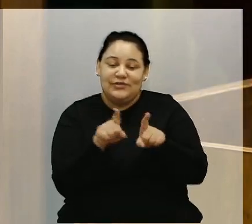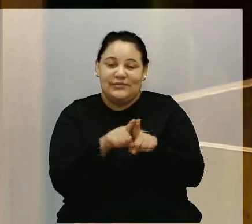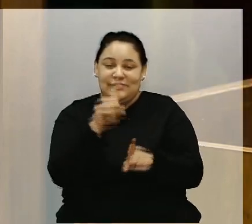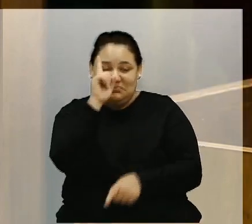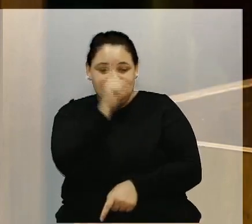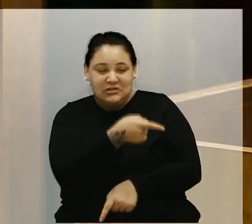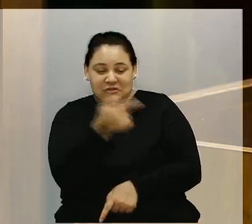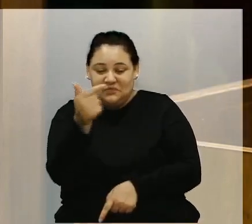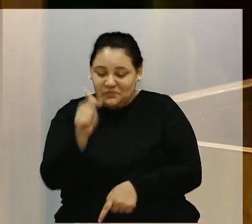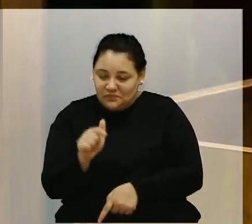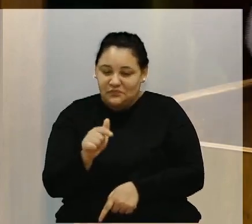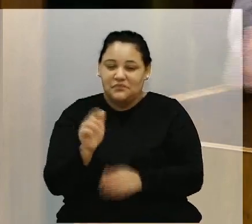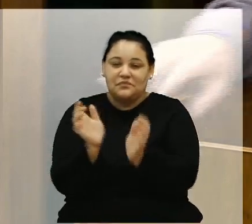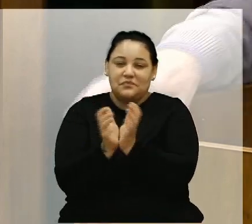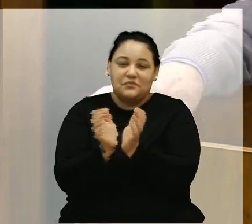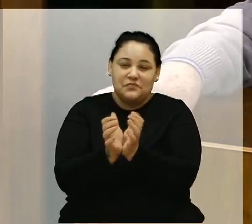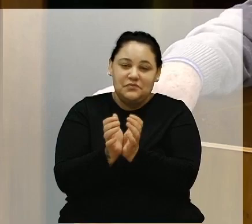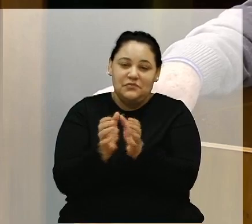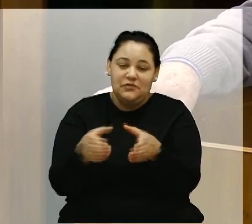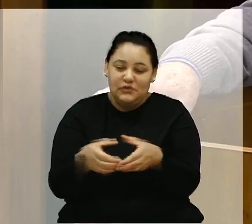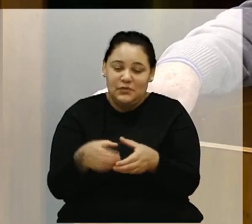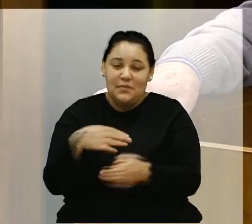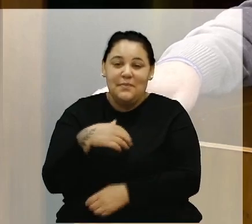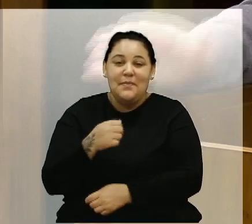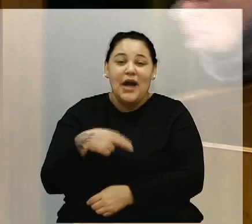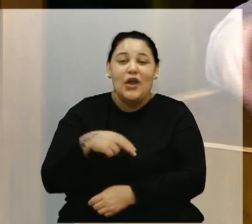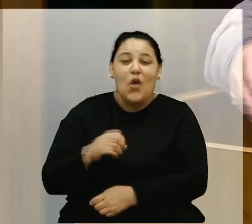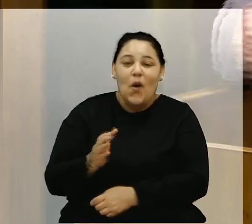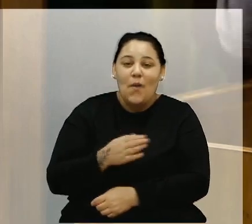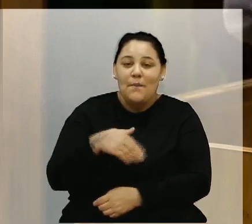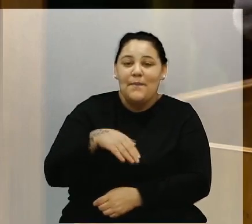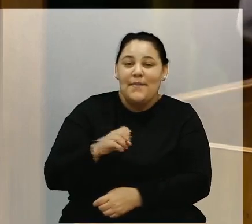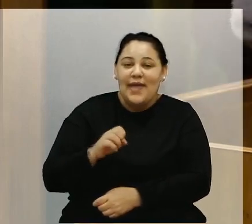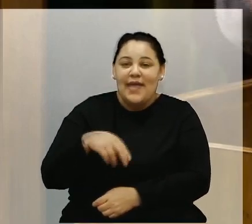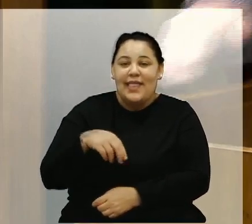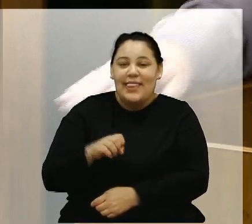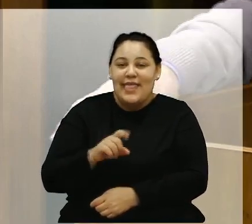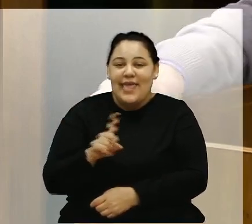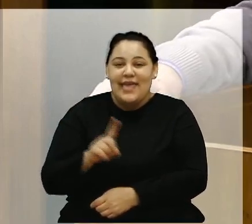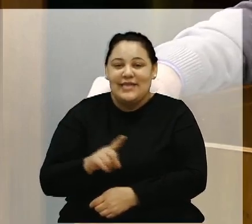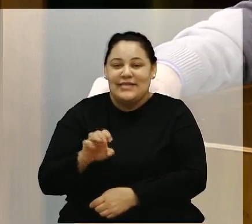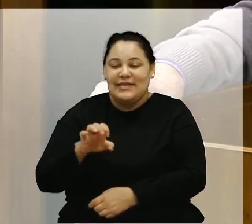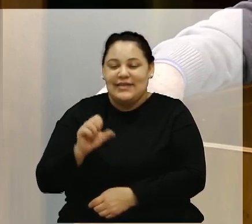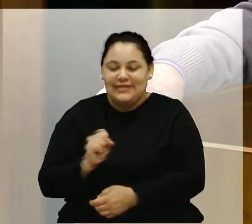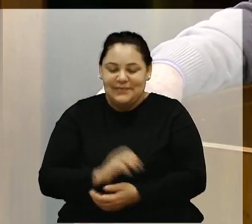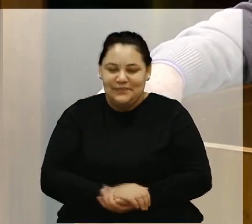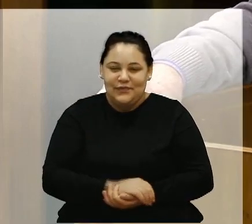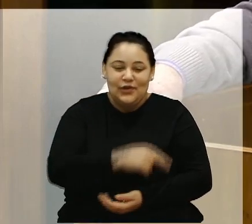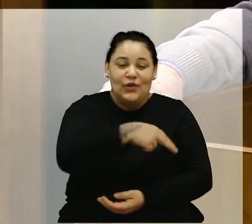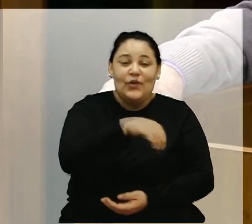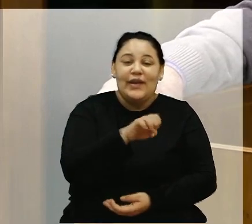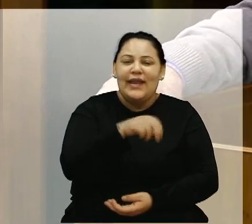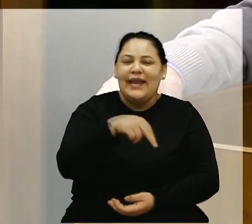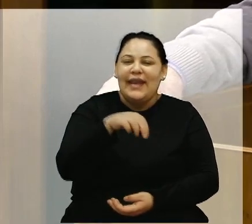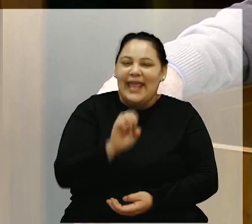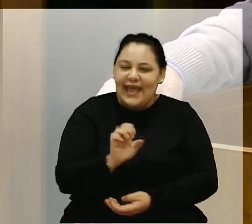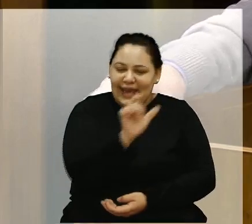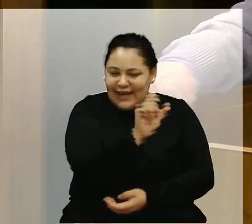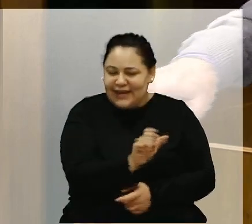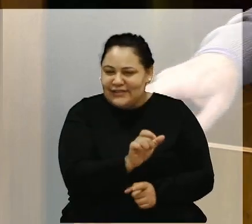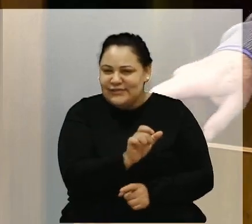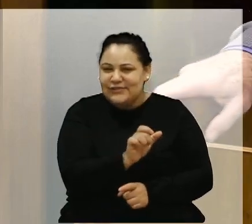outro time, o Mano Menezes. O Nenê, jogador do Esporte Clube Juventude, estará